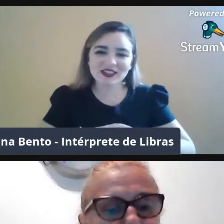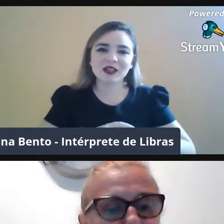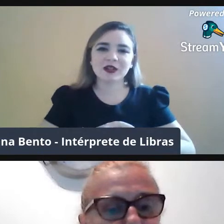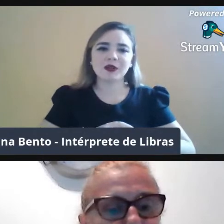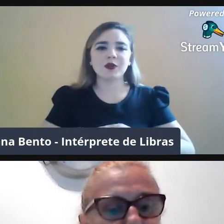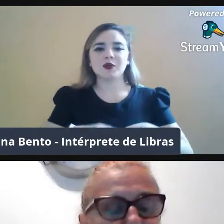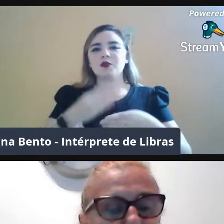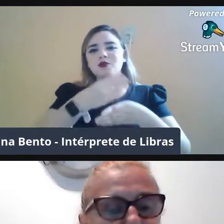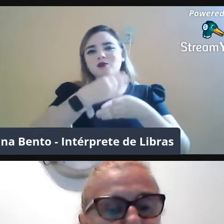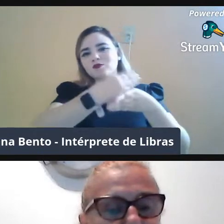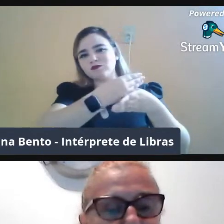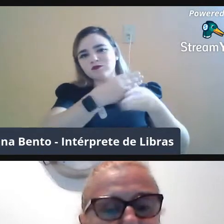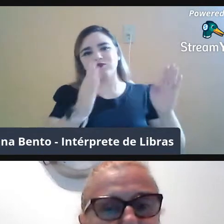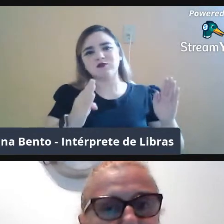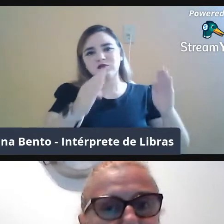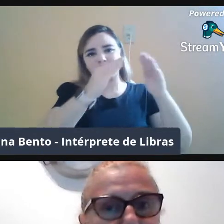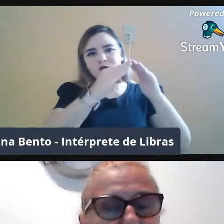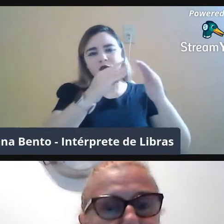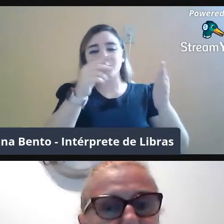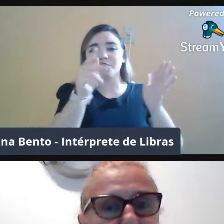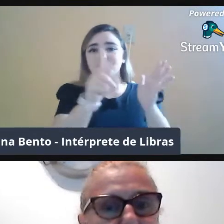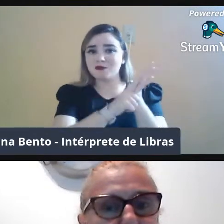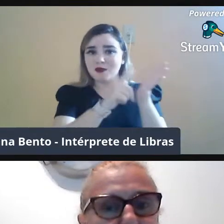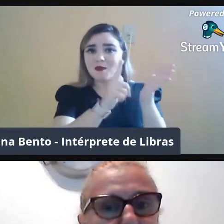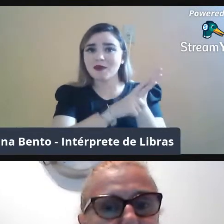tijolos de papel, né? Então, ele utiliza isso.